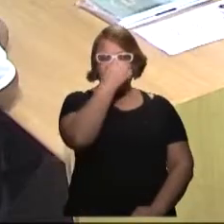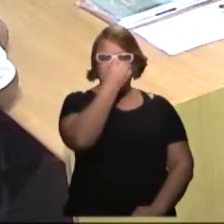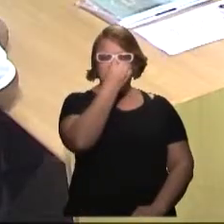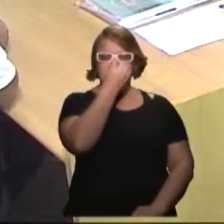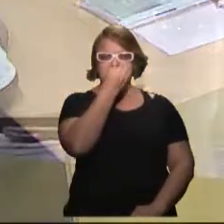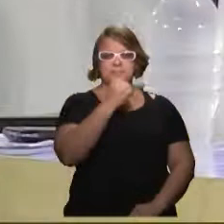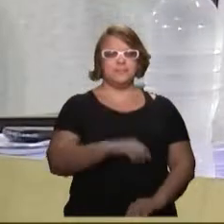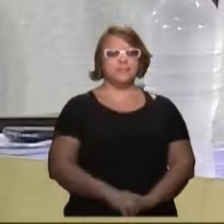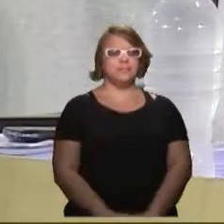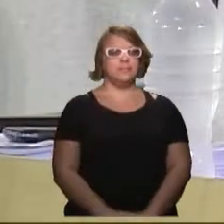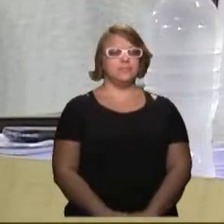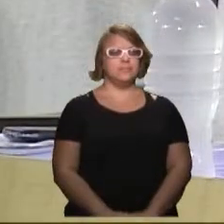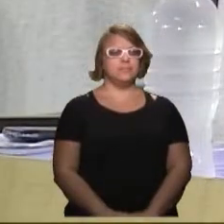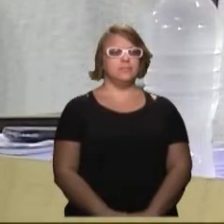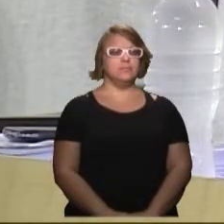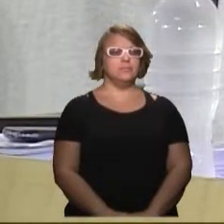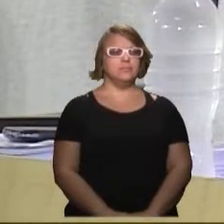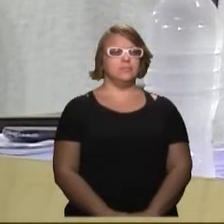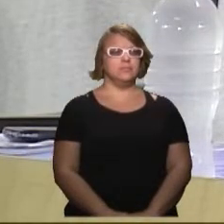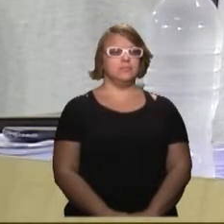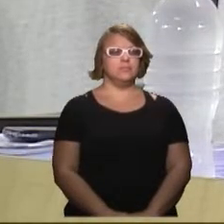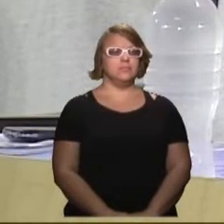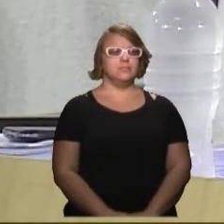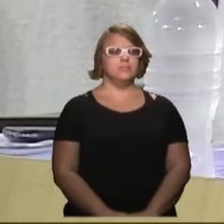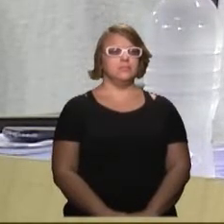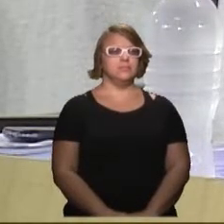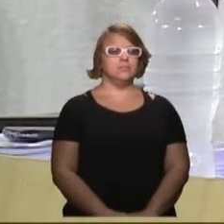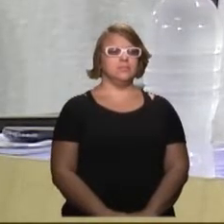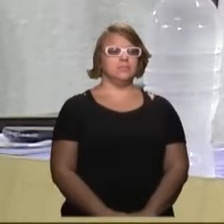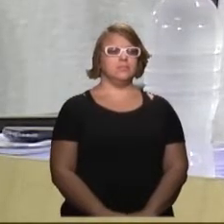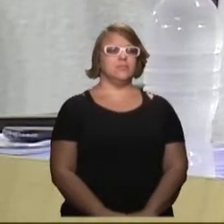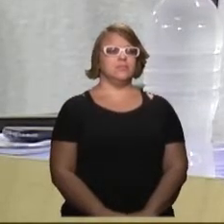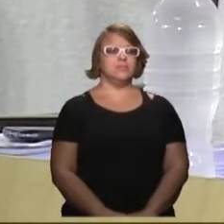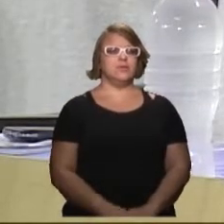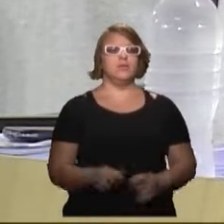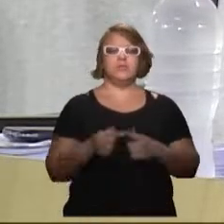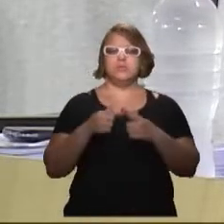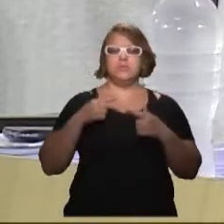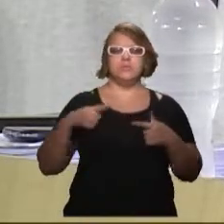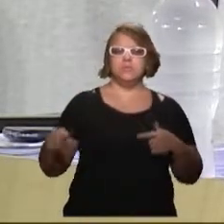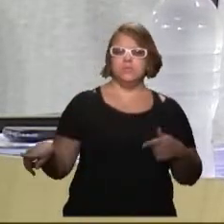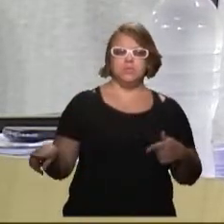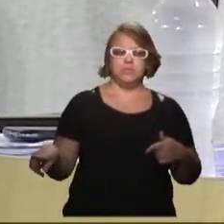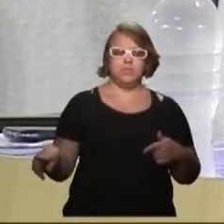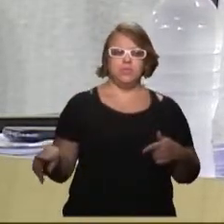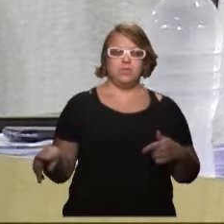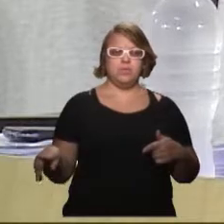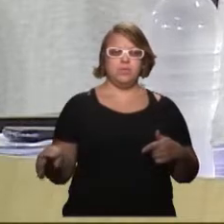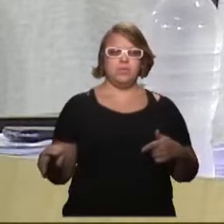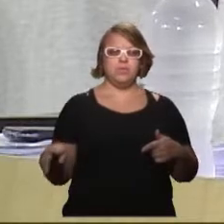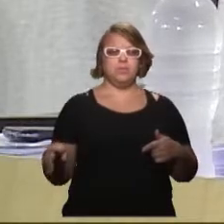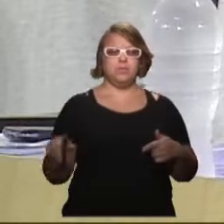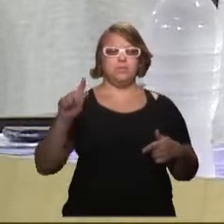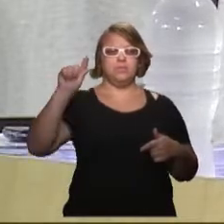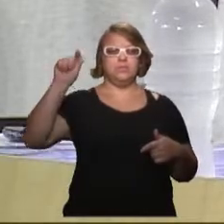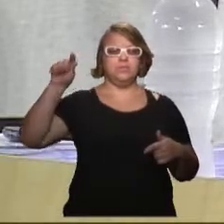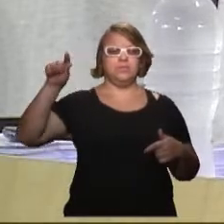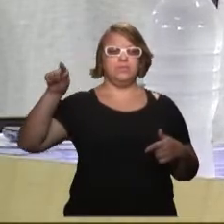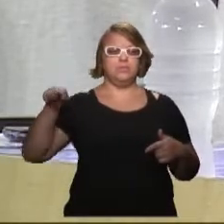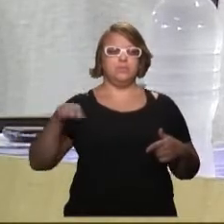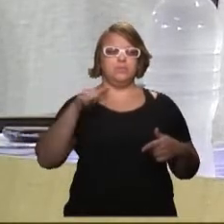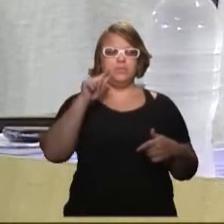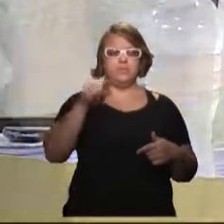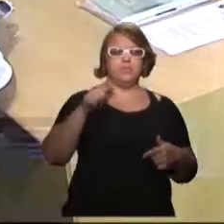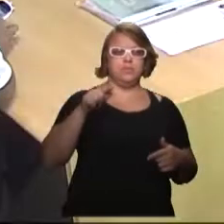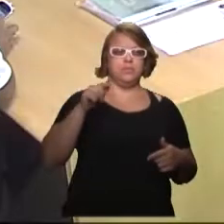posso concordar que milhões de brasileiros que recebem o Bolsa Família são vagabundos. Então, é esse o entendimento que Vossa Excelência dá para mim. Vereador.